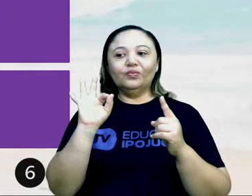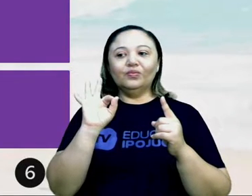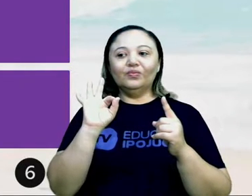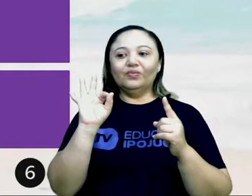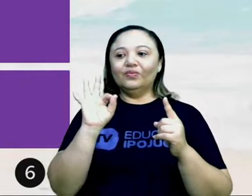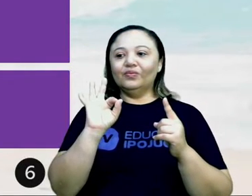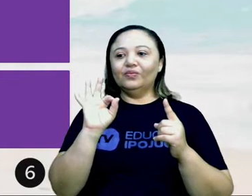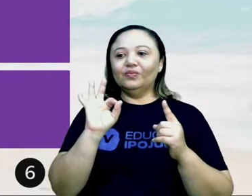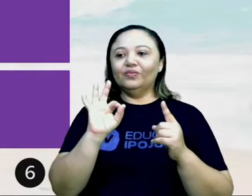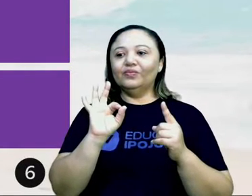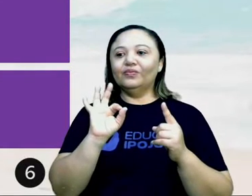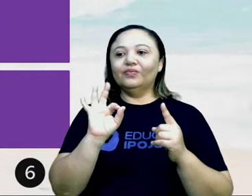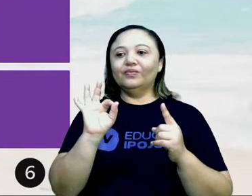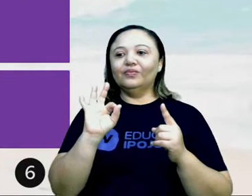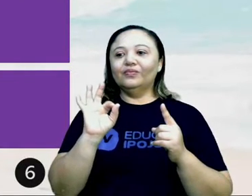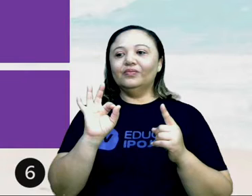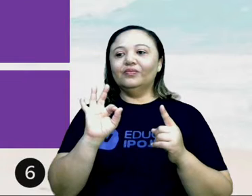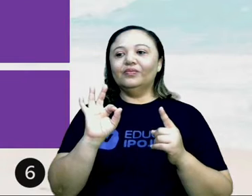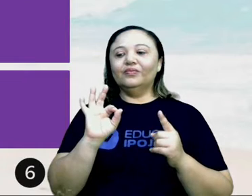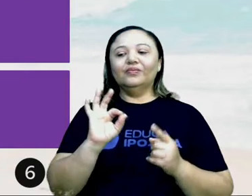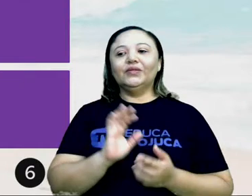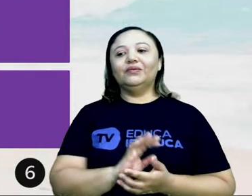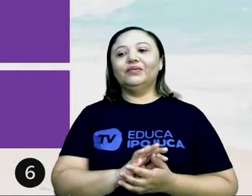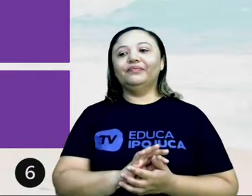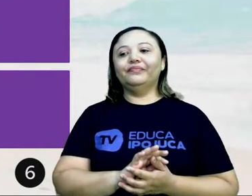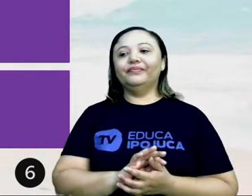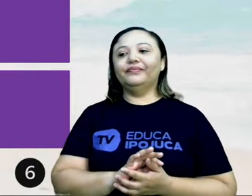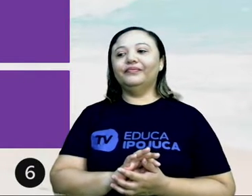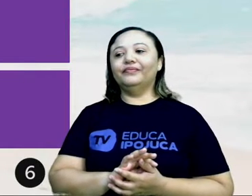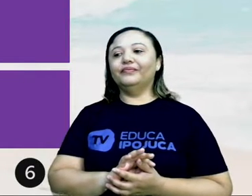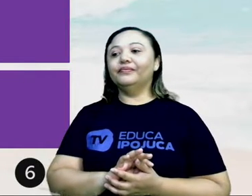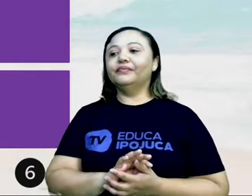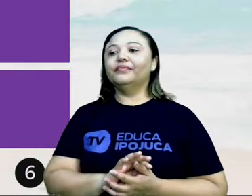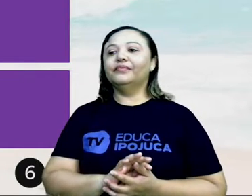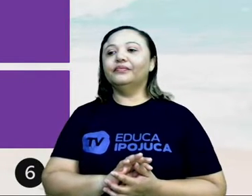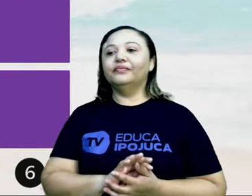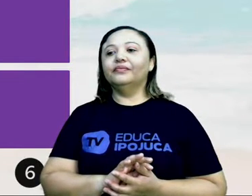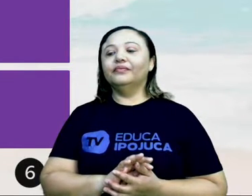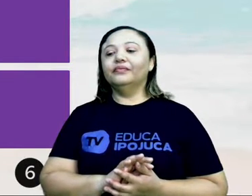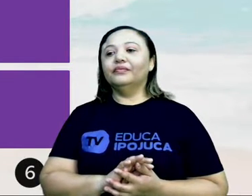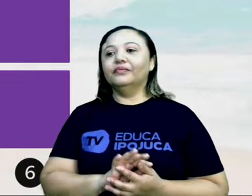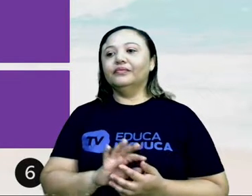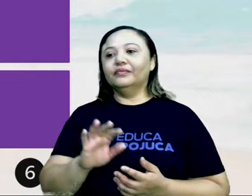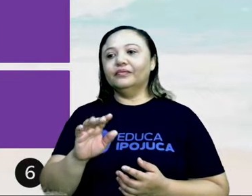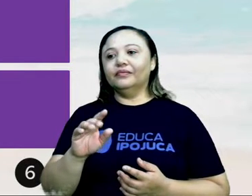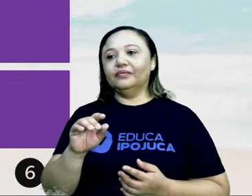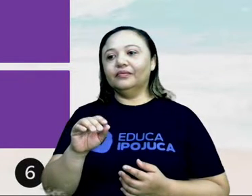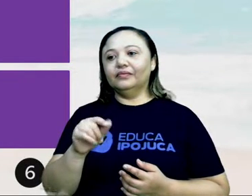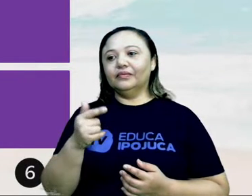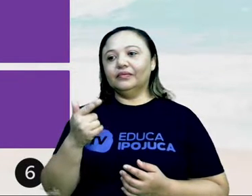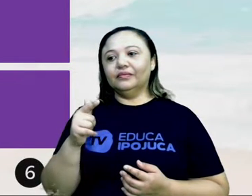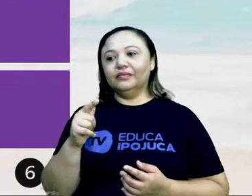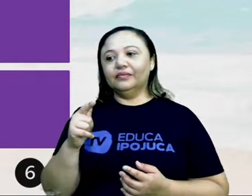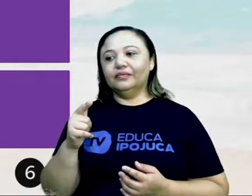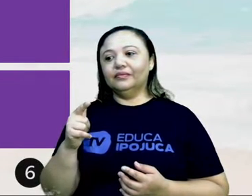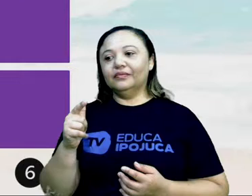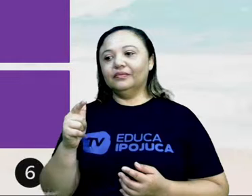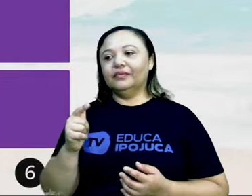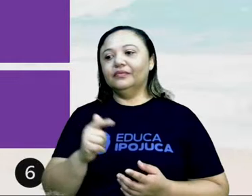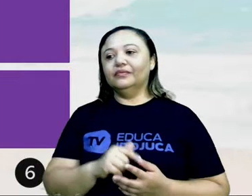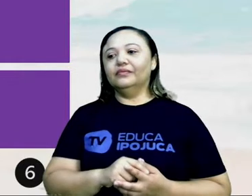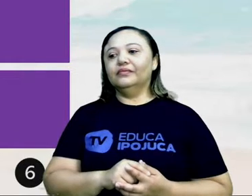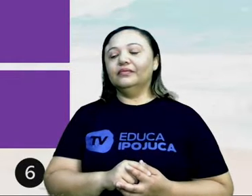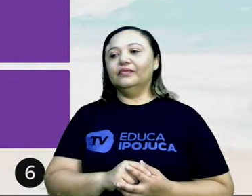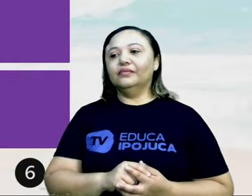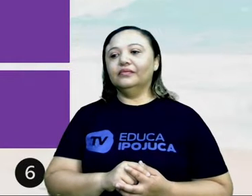gente tem tamarindo. Opa! Então, essa ordem que vocês me disseram, a gente não encontrou as